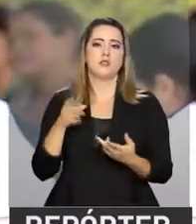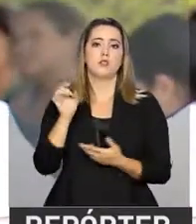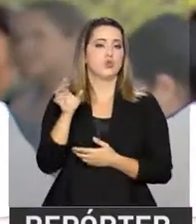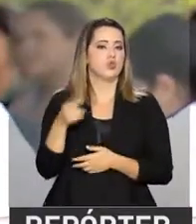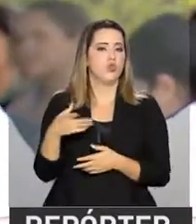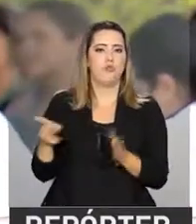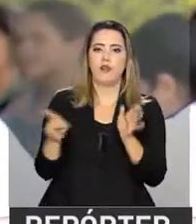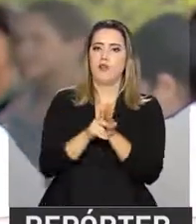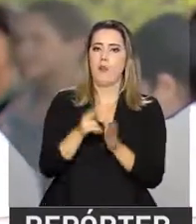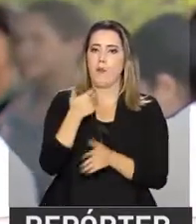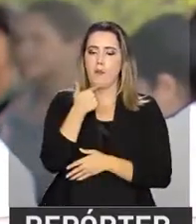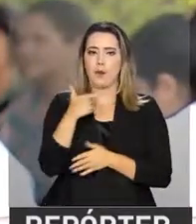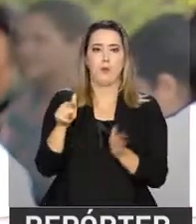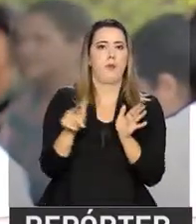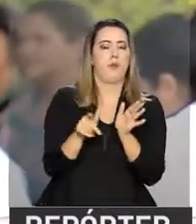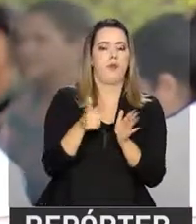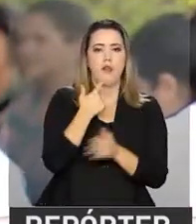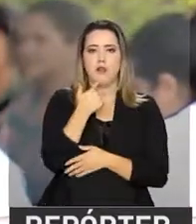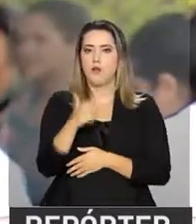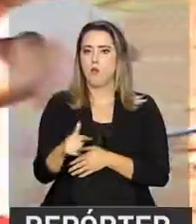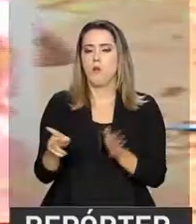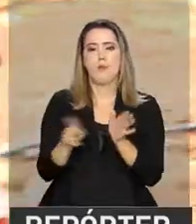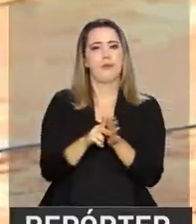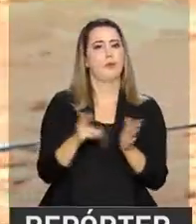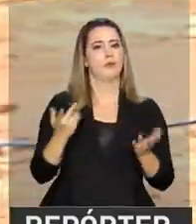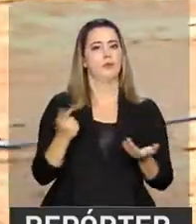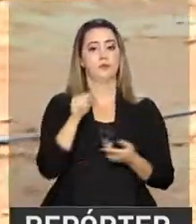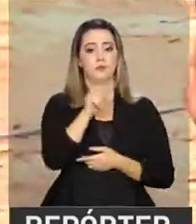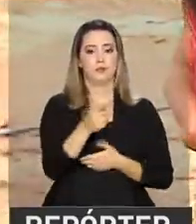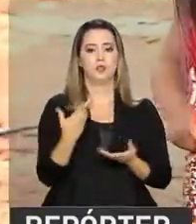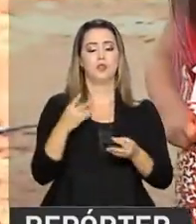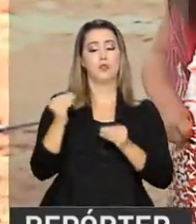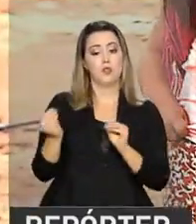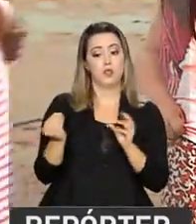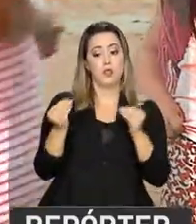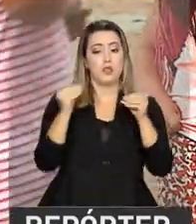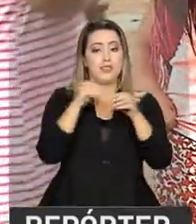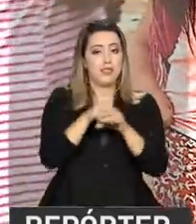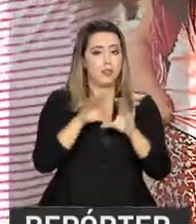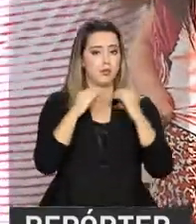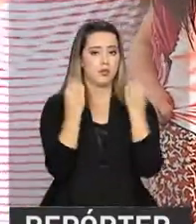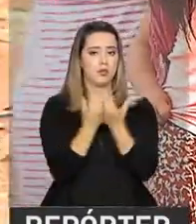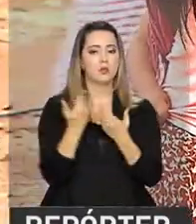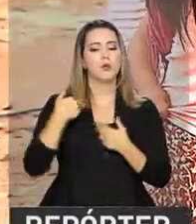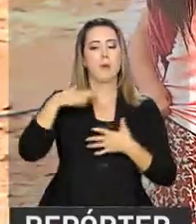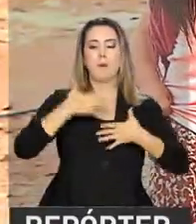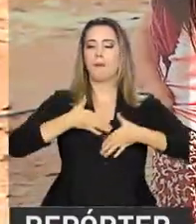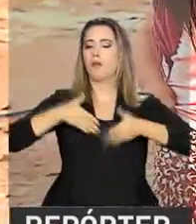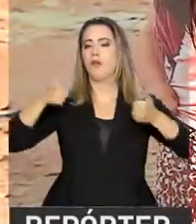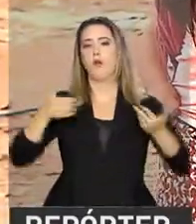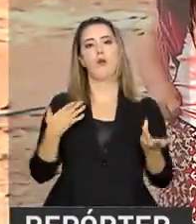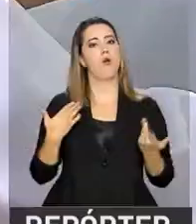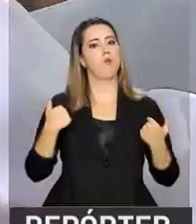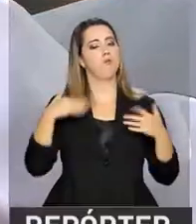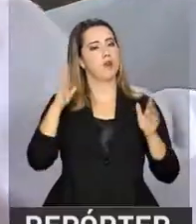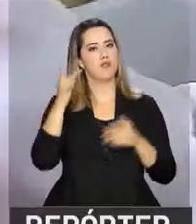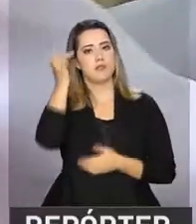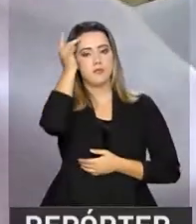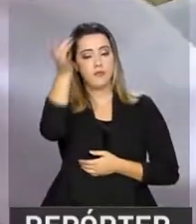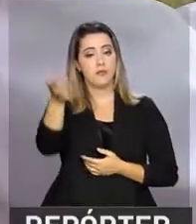na língua ele vai explicar por médico médico não vai atender esse atendimento da comunidade faça o que fica mais à vontade tenho